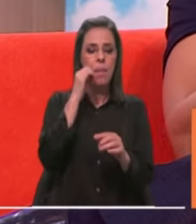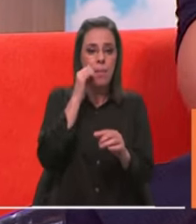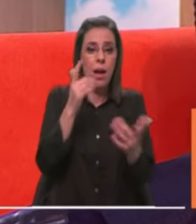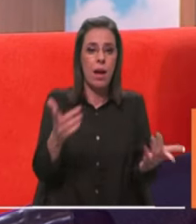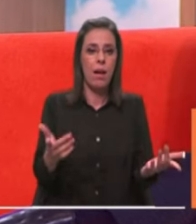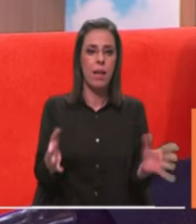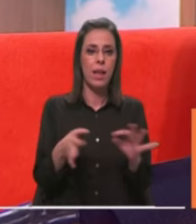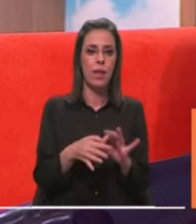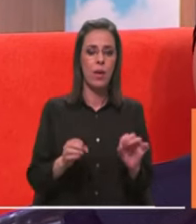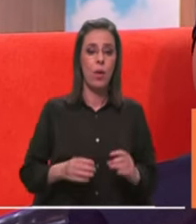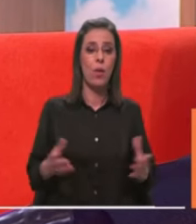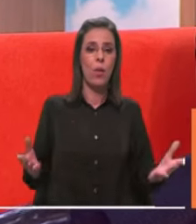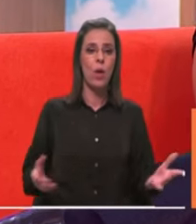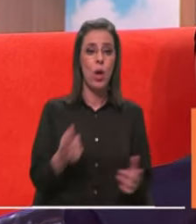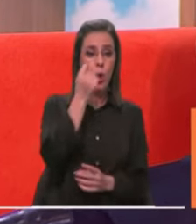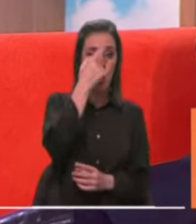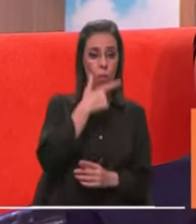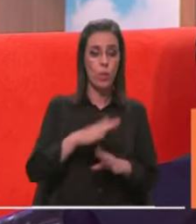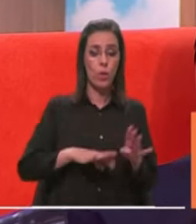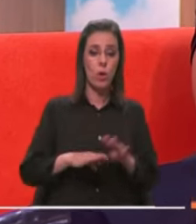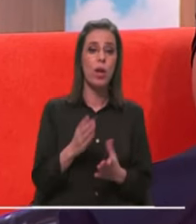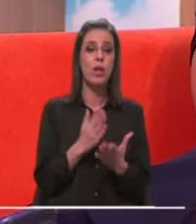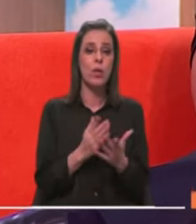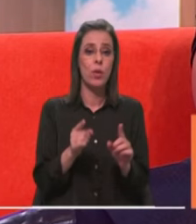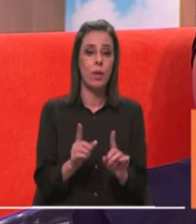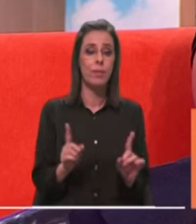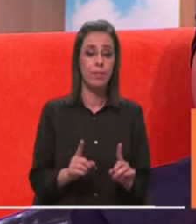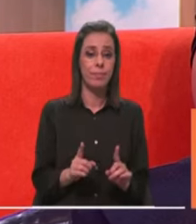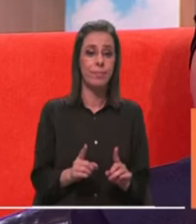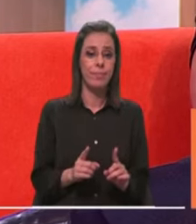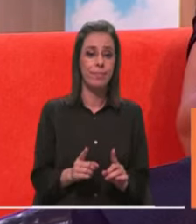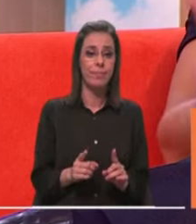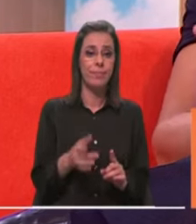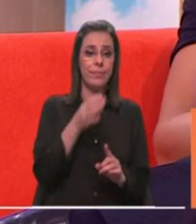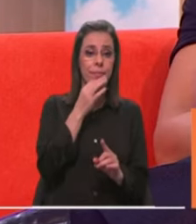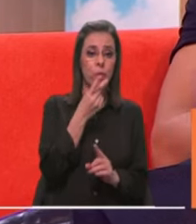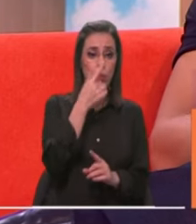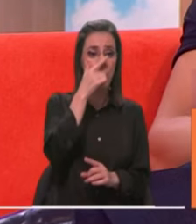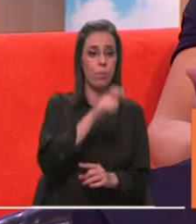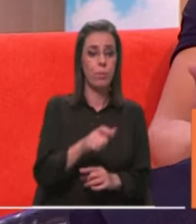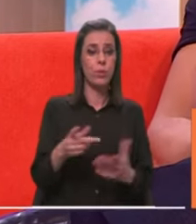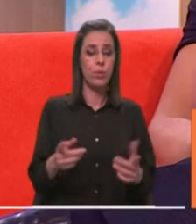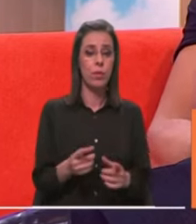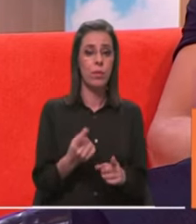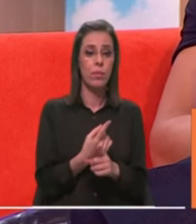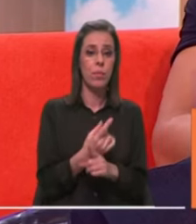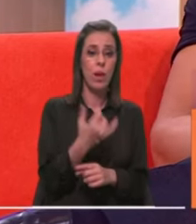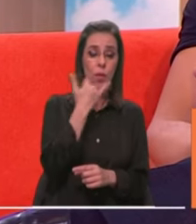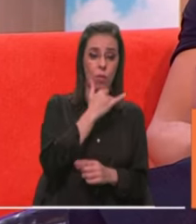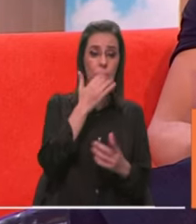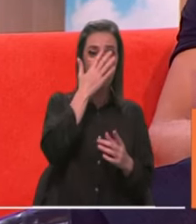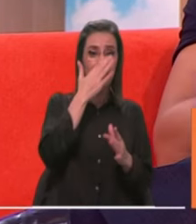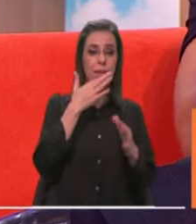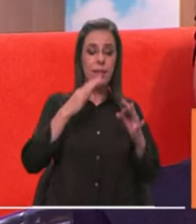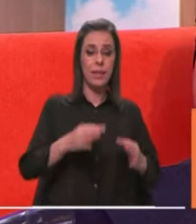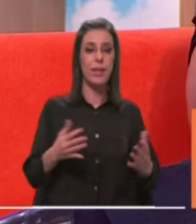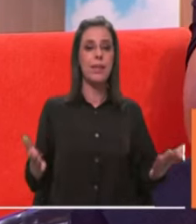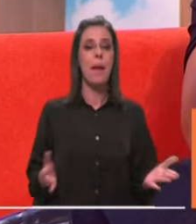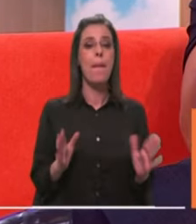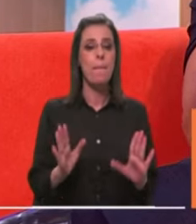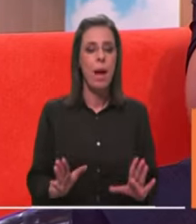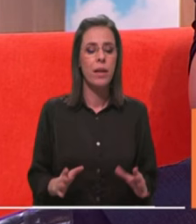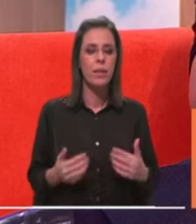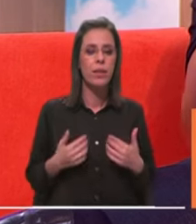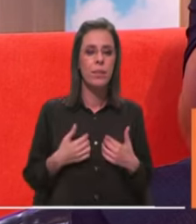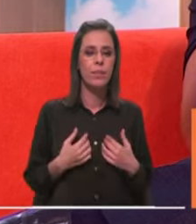havido porque uma história não se faz só só disso não é quer dizer estamos a falar de duas pessoas que tiveram momentos felizes garantidamente só que